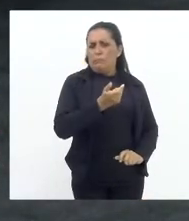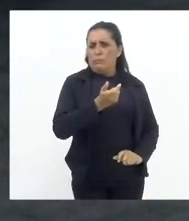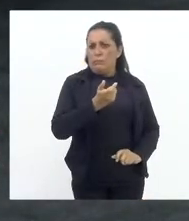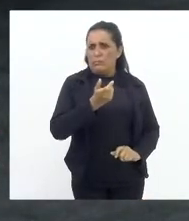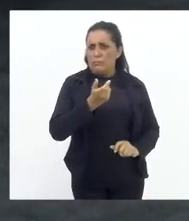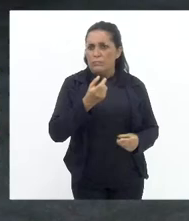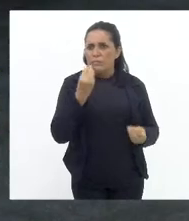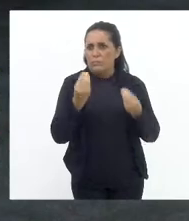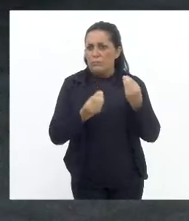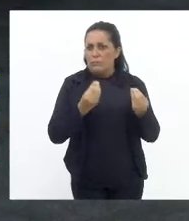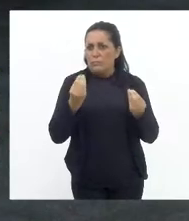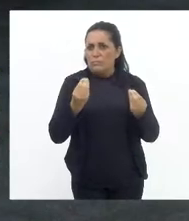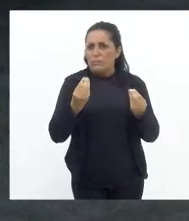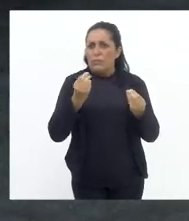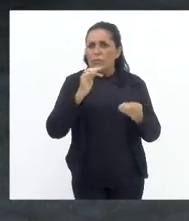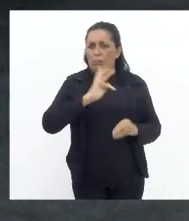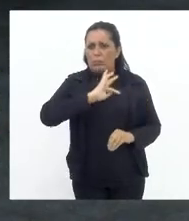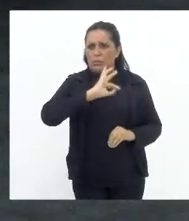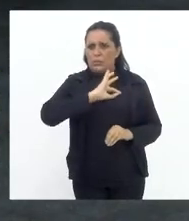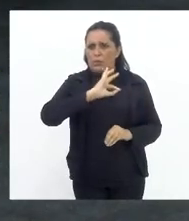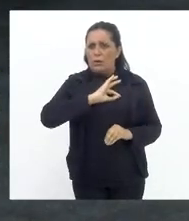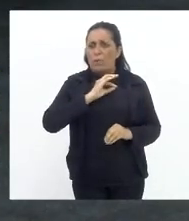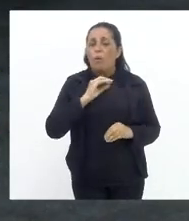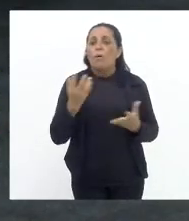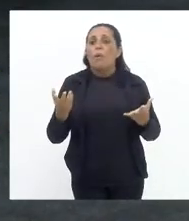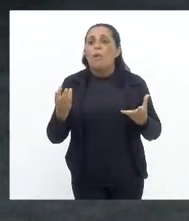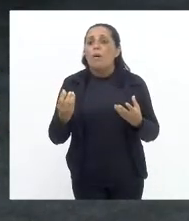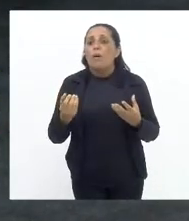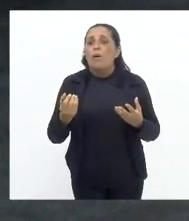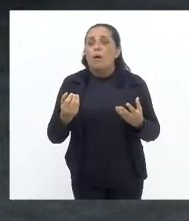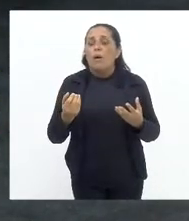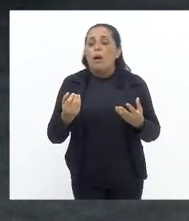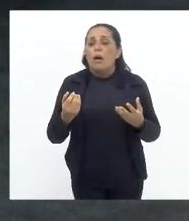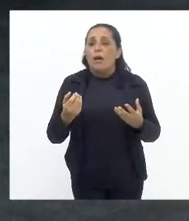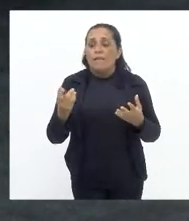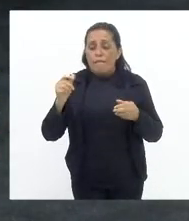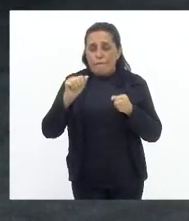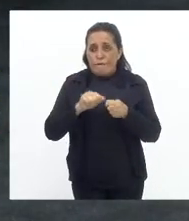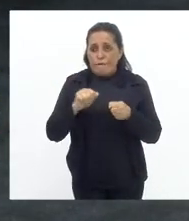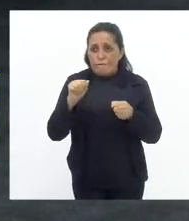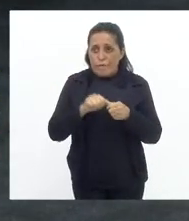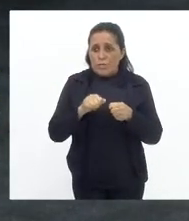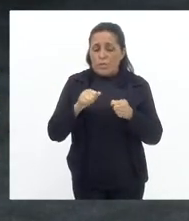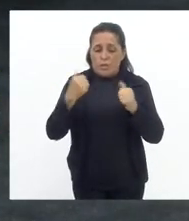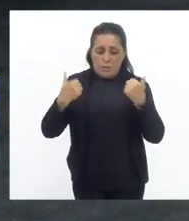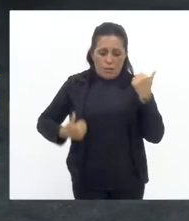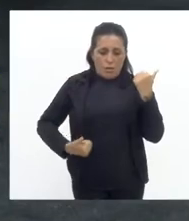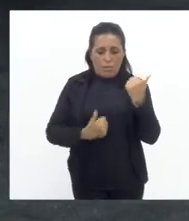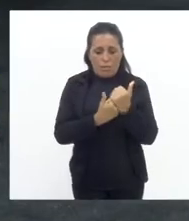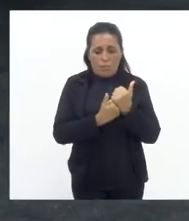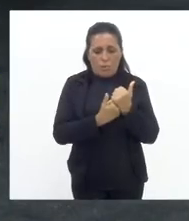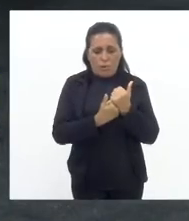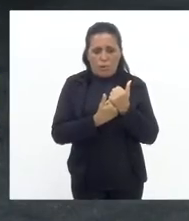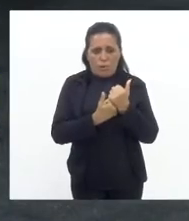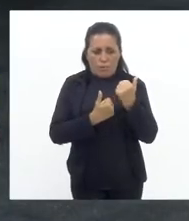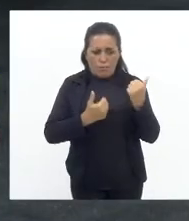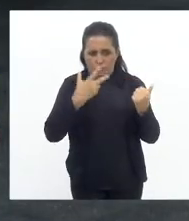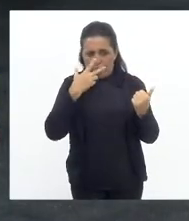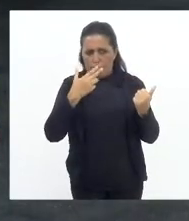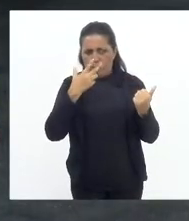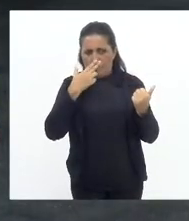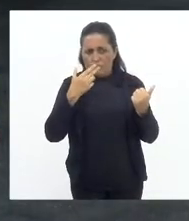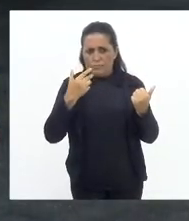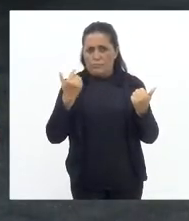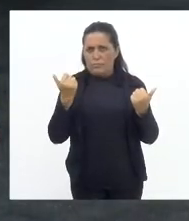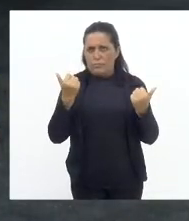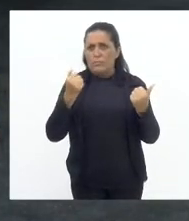de alguma forma é fazer um apoio a violência é um